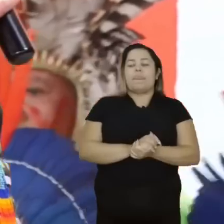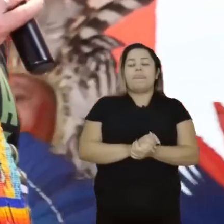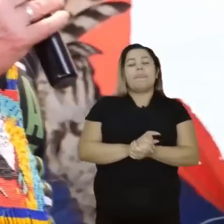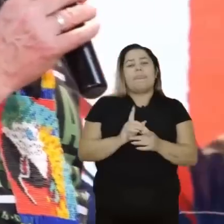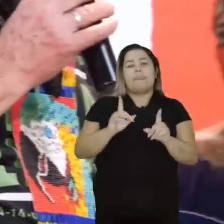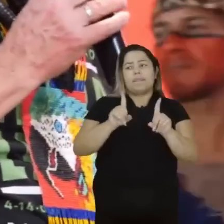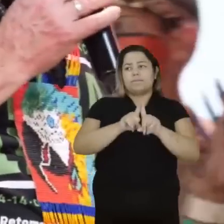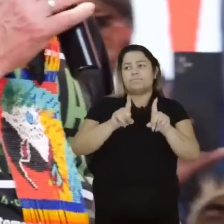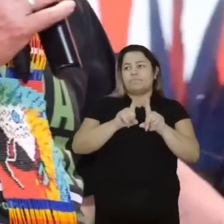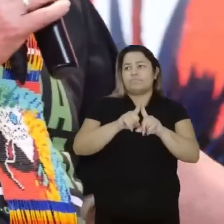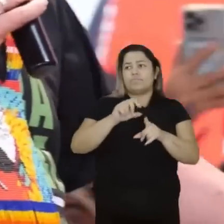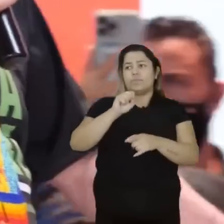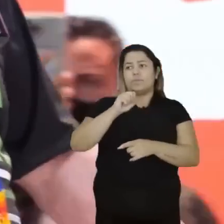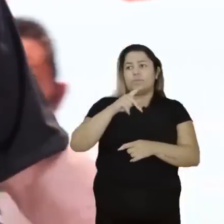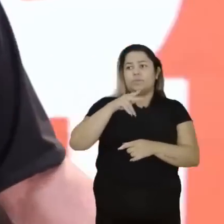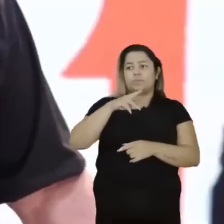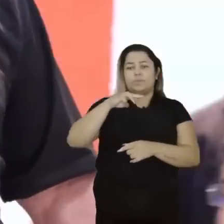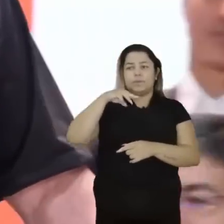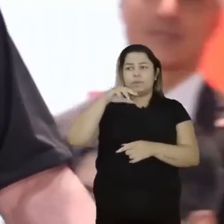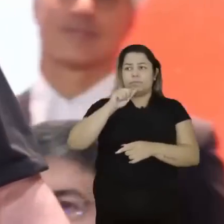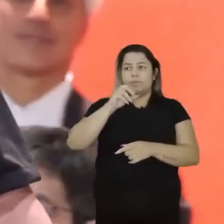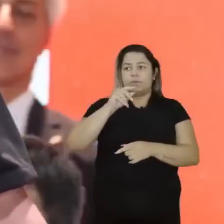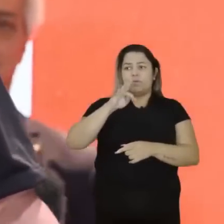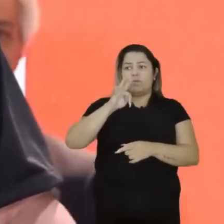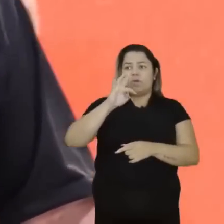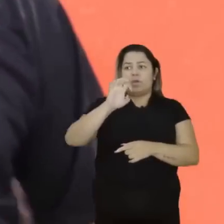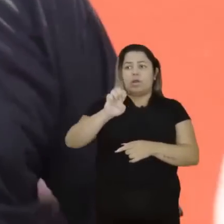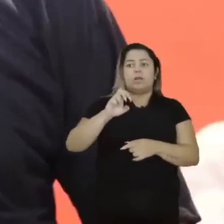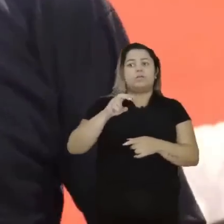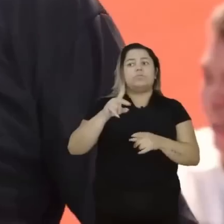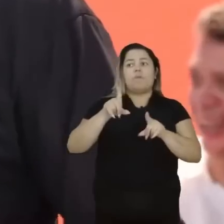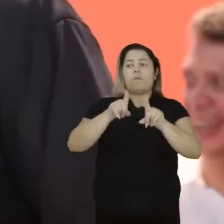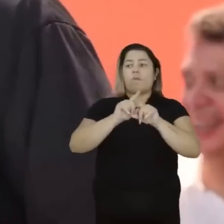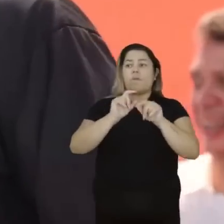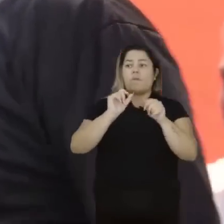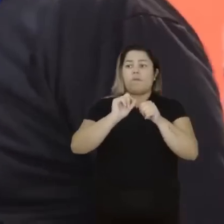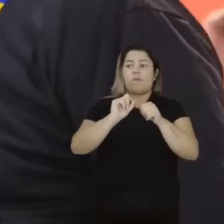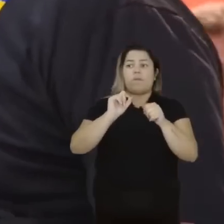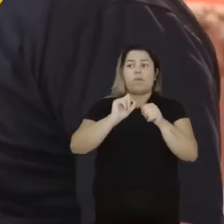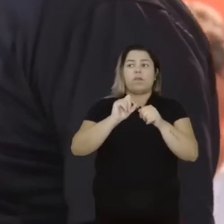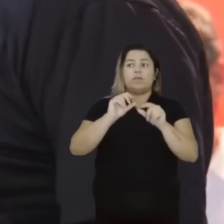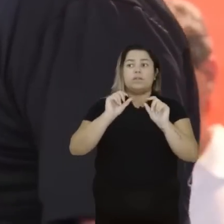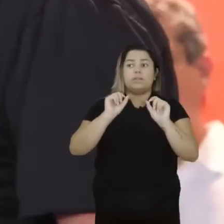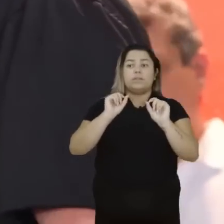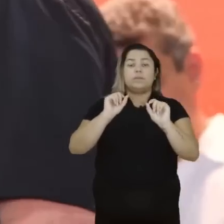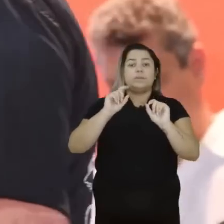a Suprema Corte a não permitir que o marco temporal